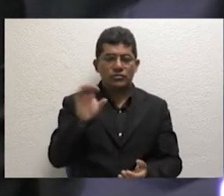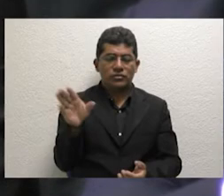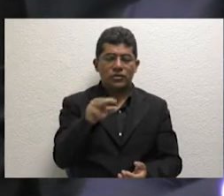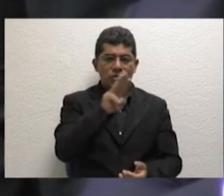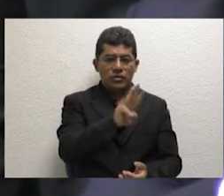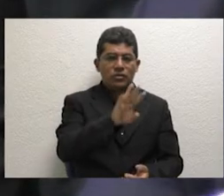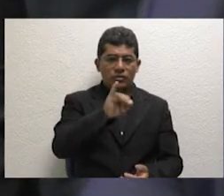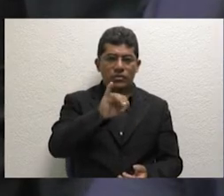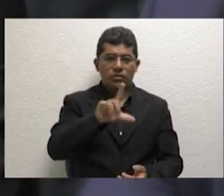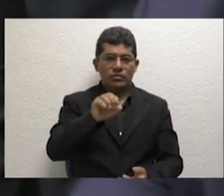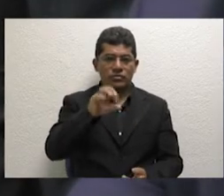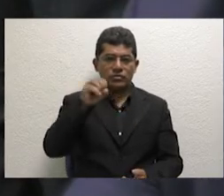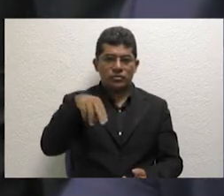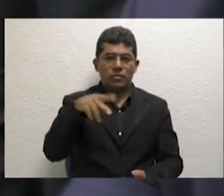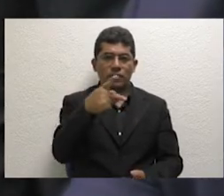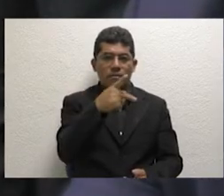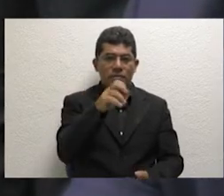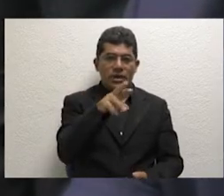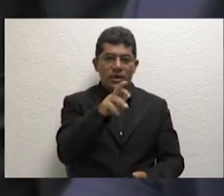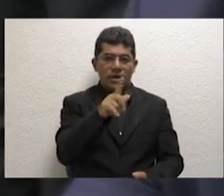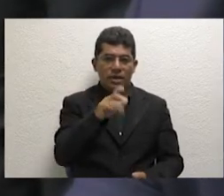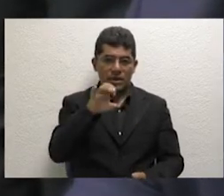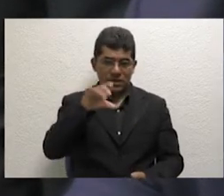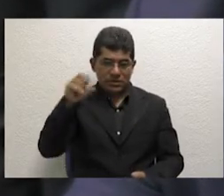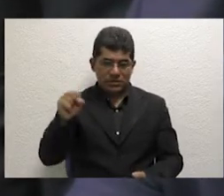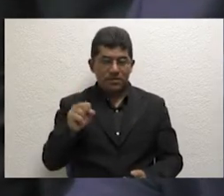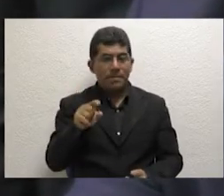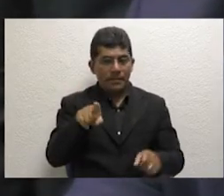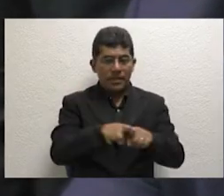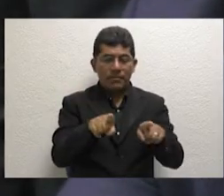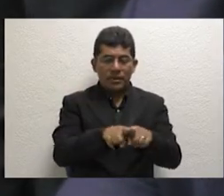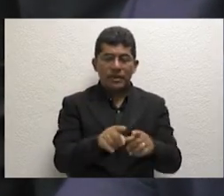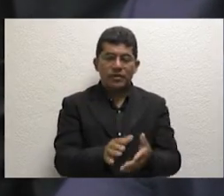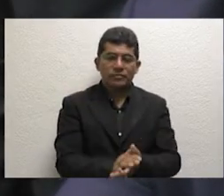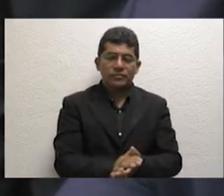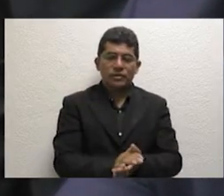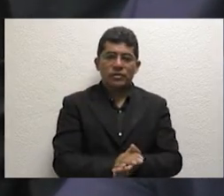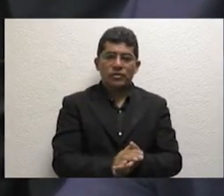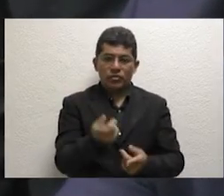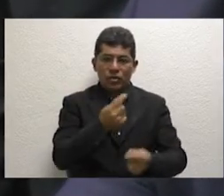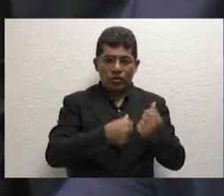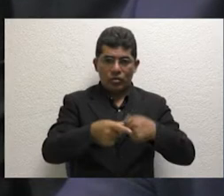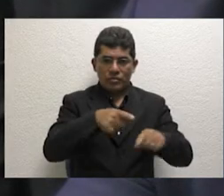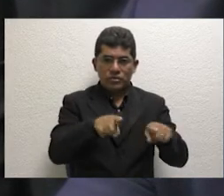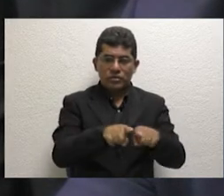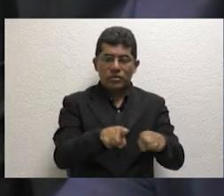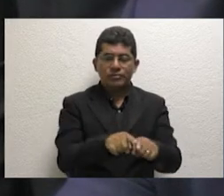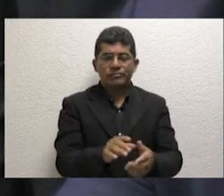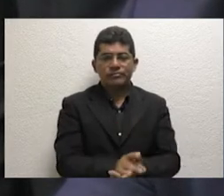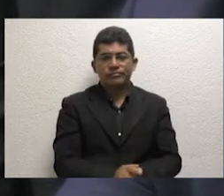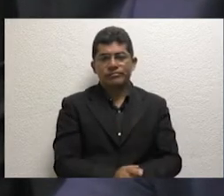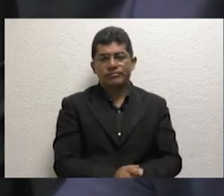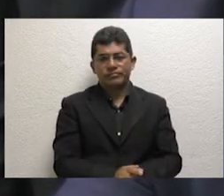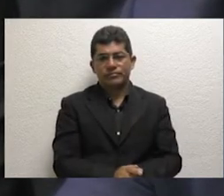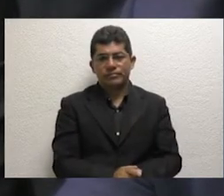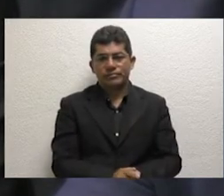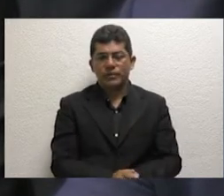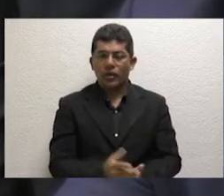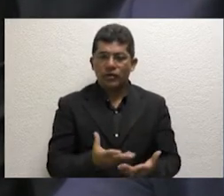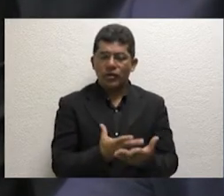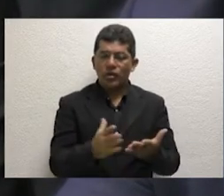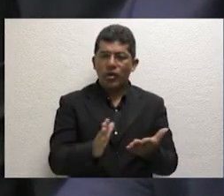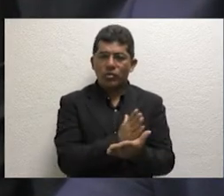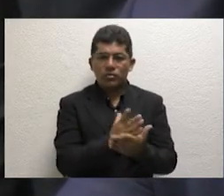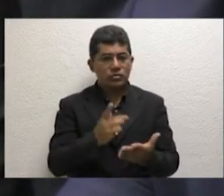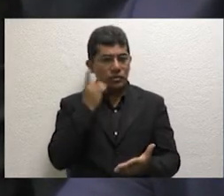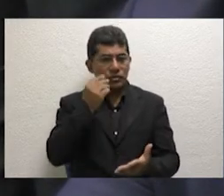do do Amazonas aqui é uma solicitação de vários deputados inclusive do deputado Wilker Barreto então eu